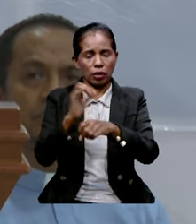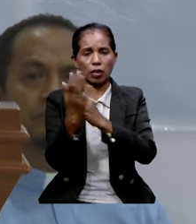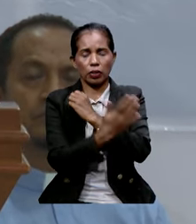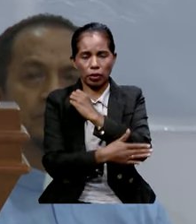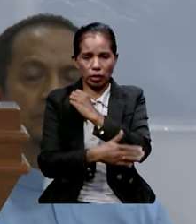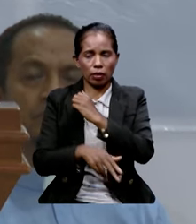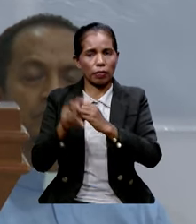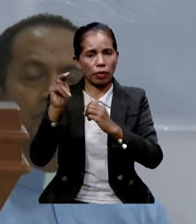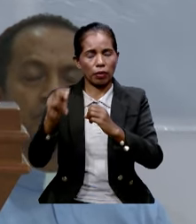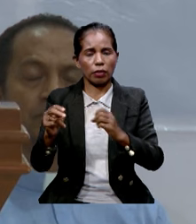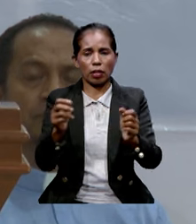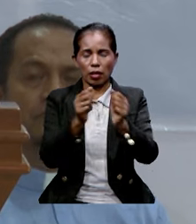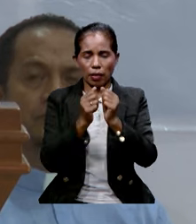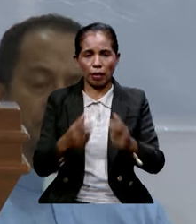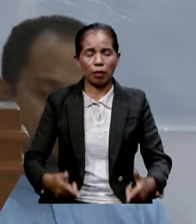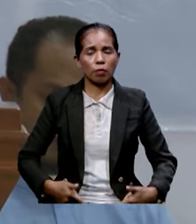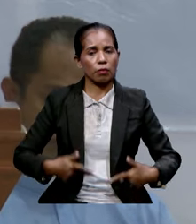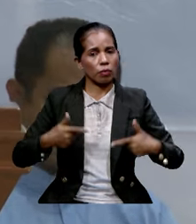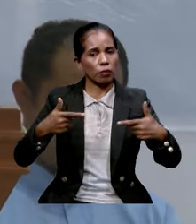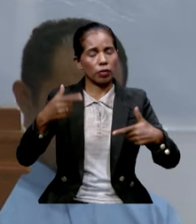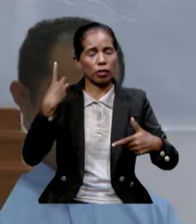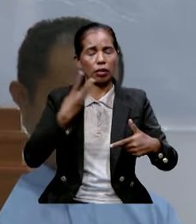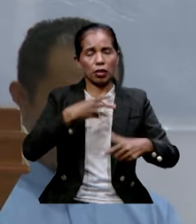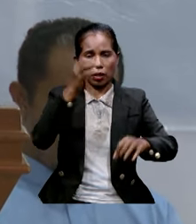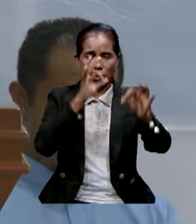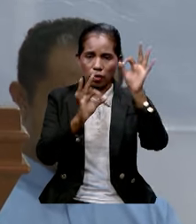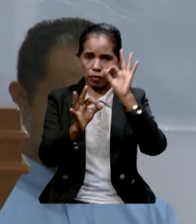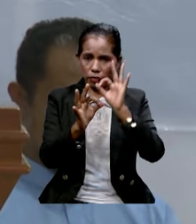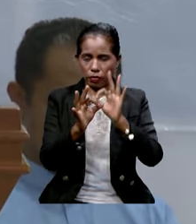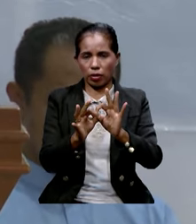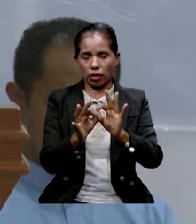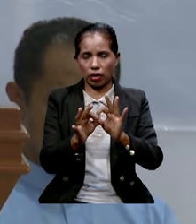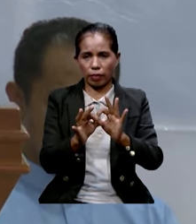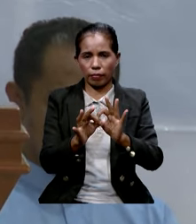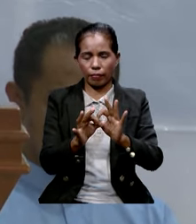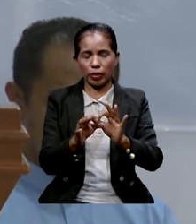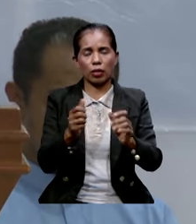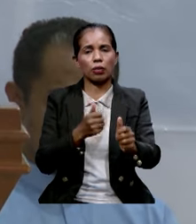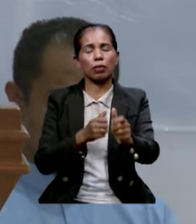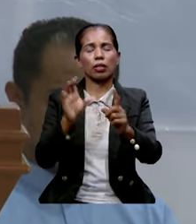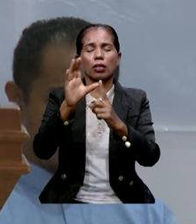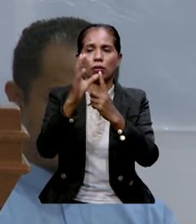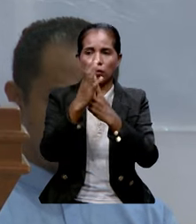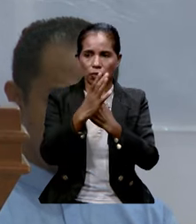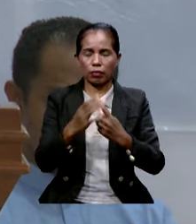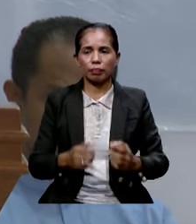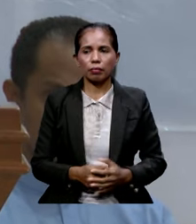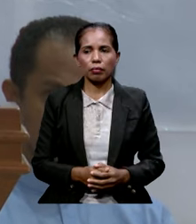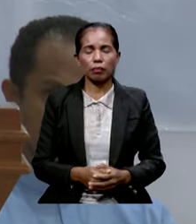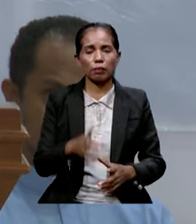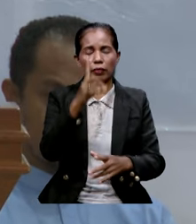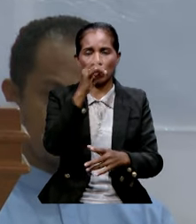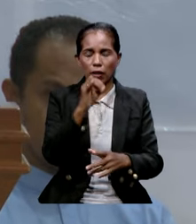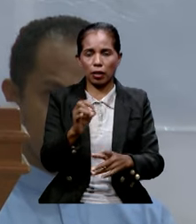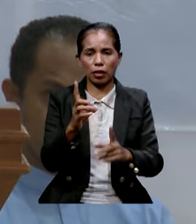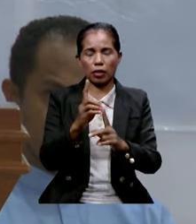nian. Por amores itania fier, no purifica itania cultura. Dili,